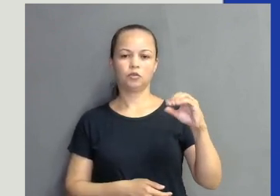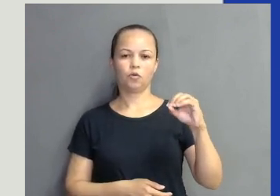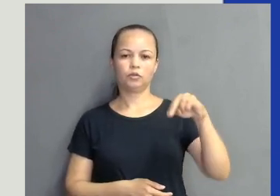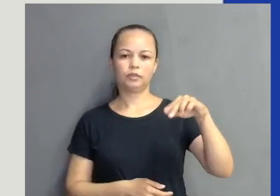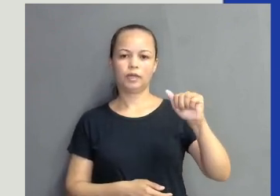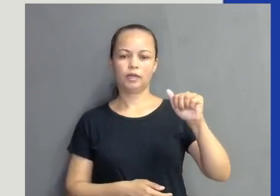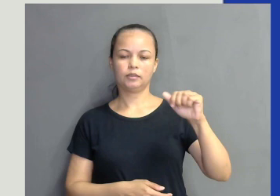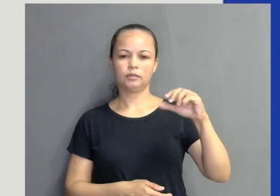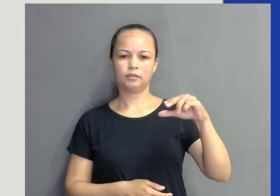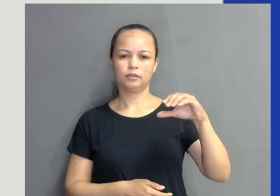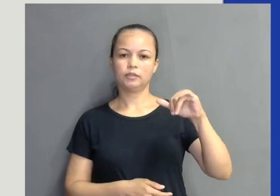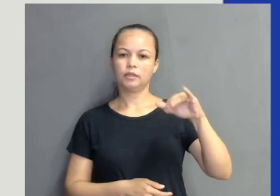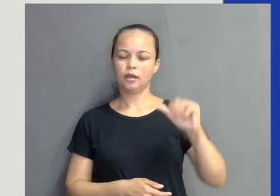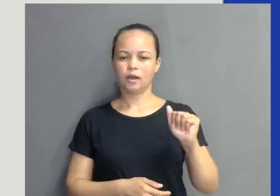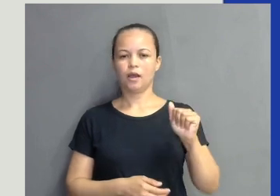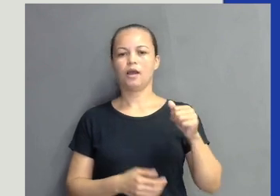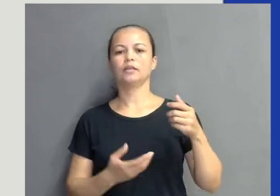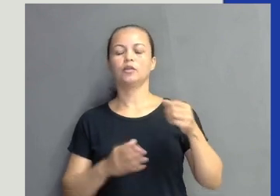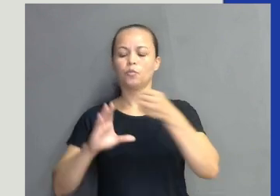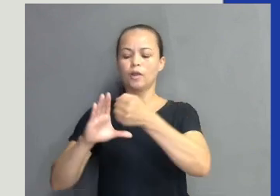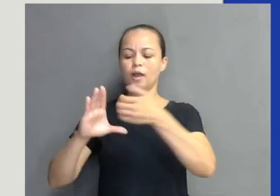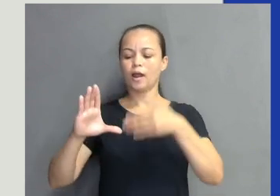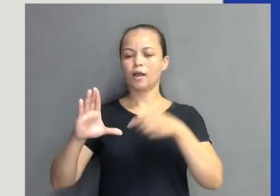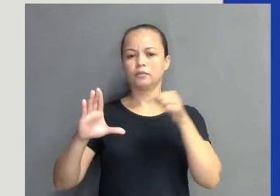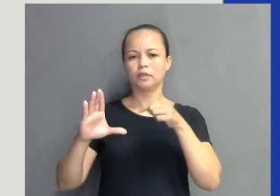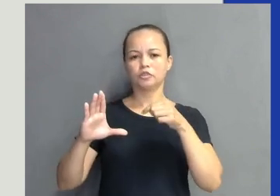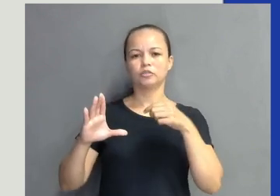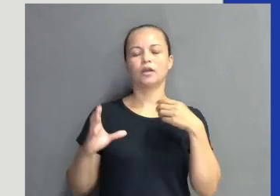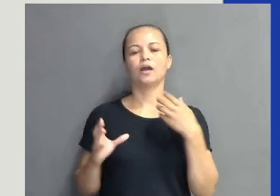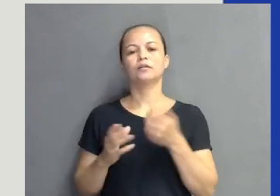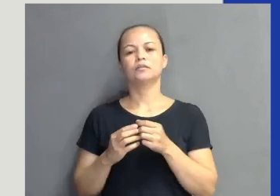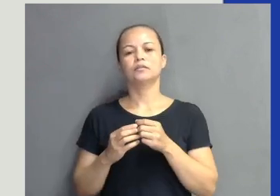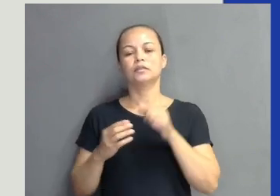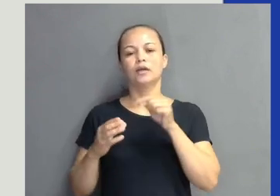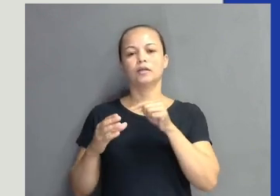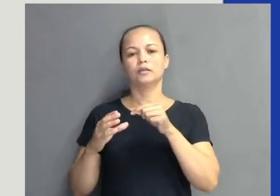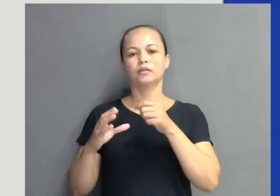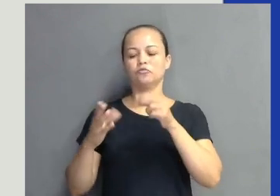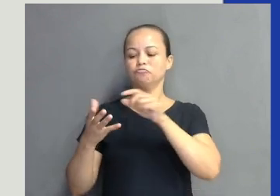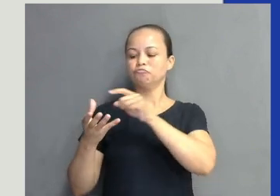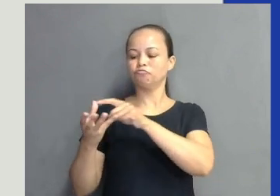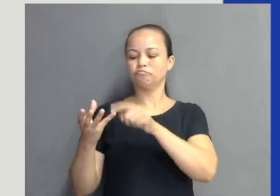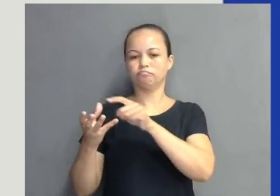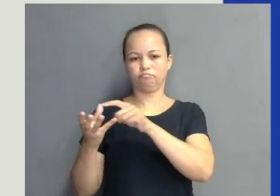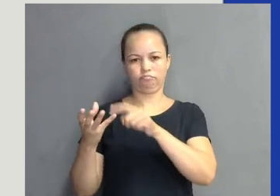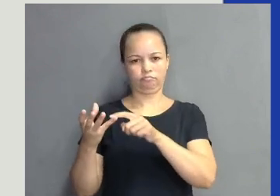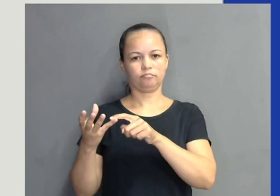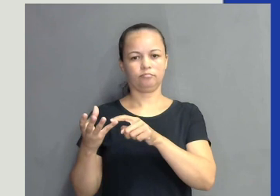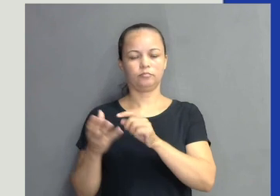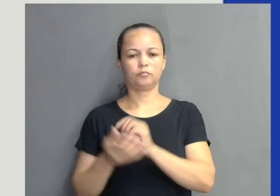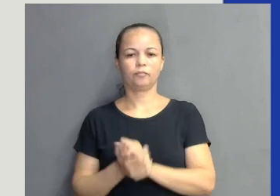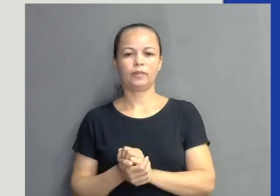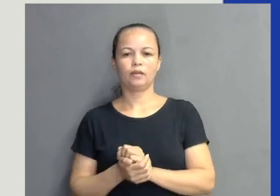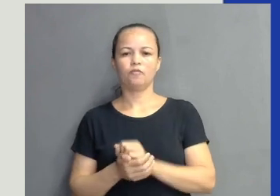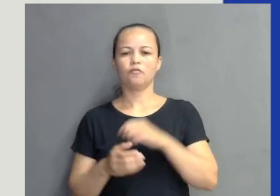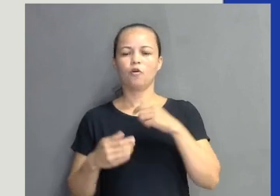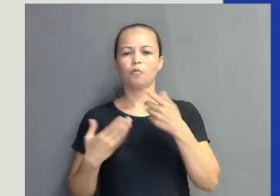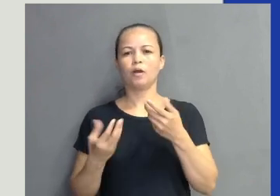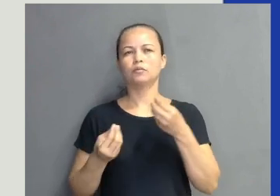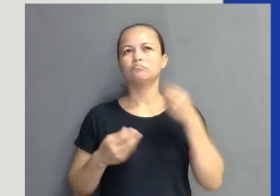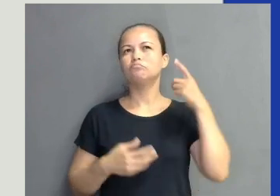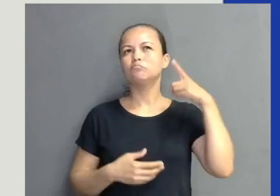ou harmonia caracterizada, né, pela repetição de vogais, o som das vogais, tá? De forma a produzir